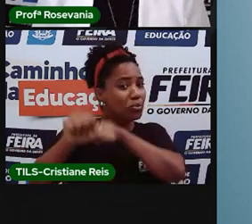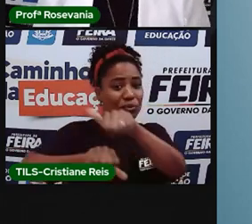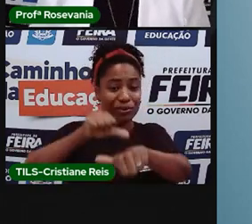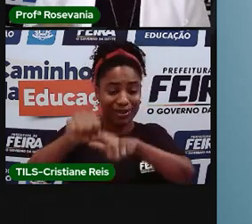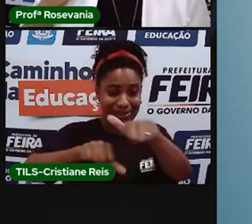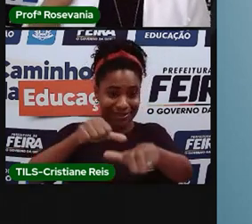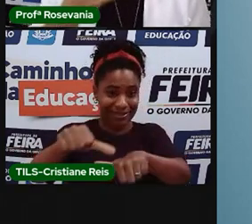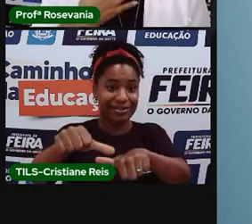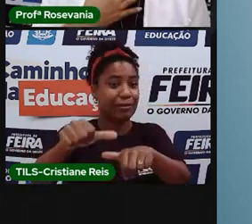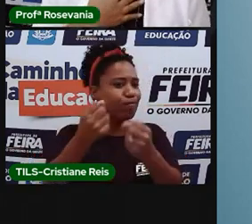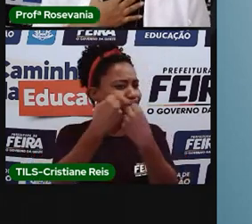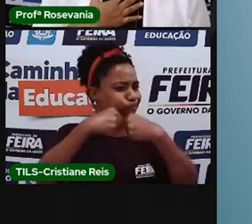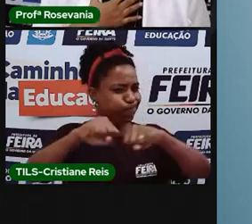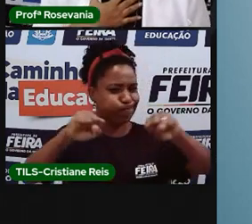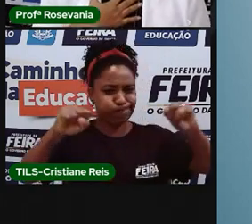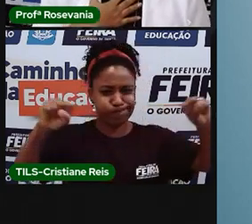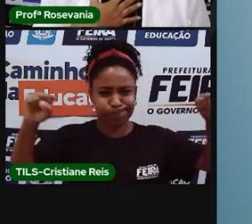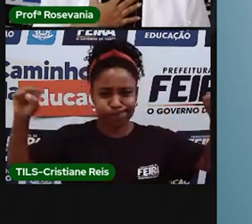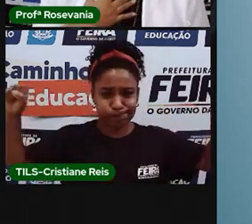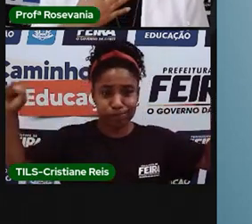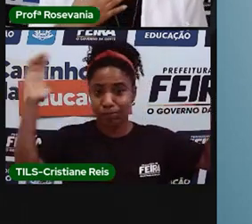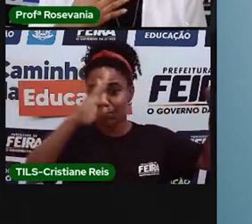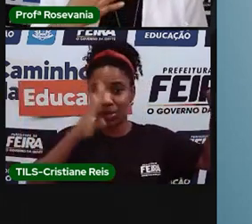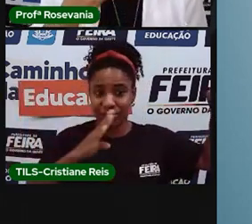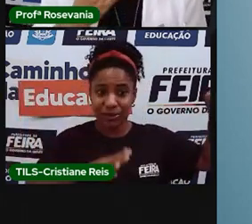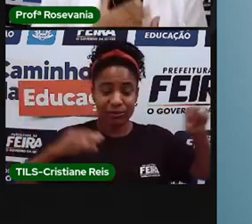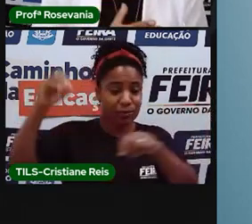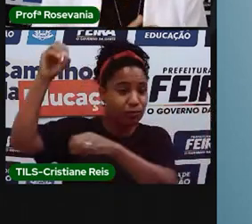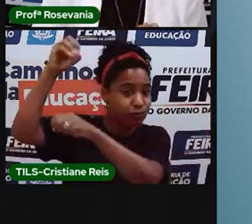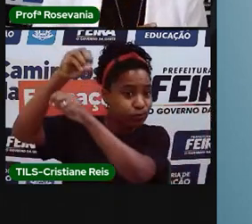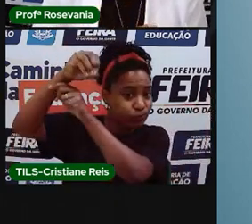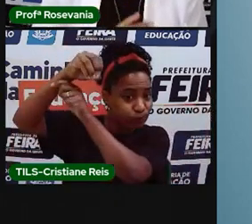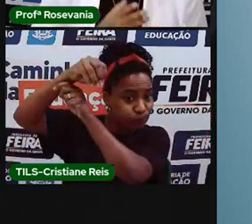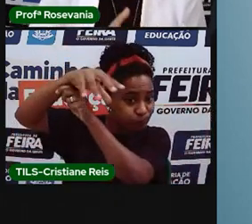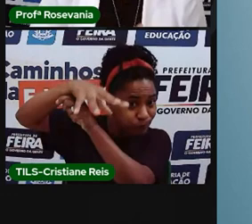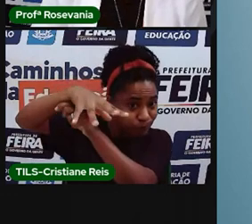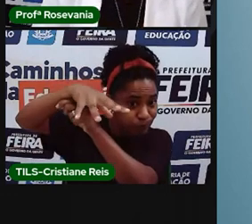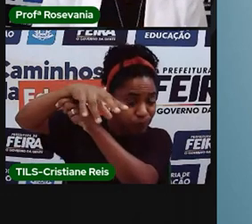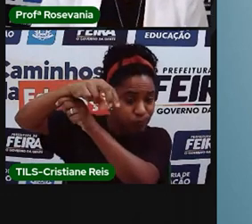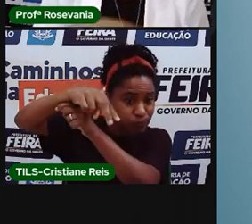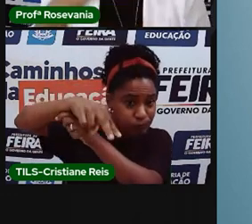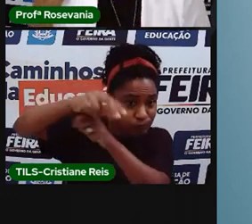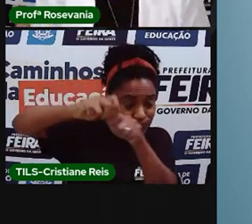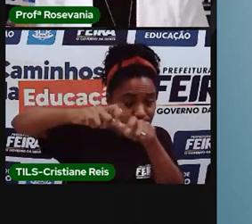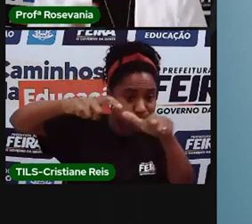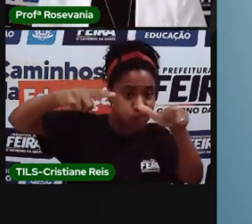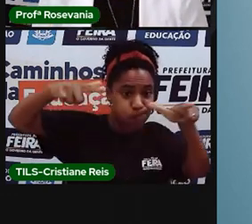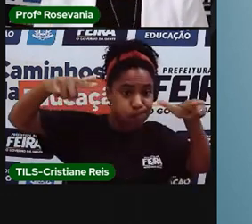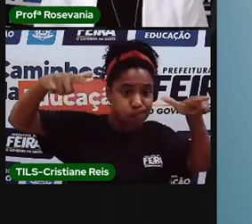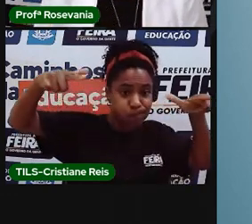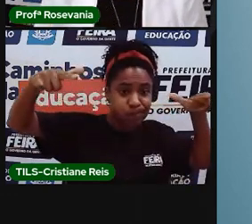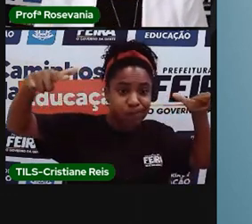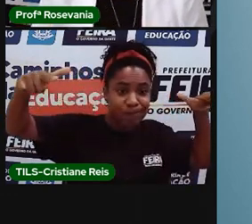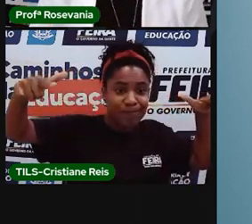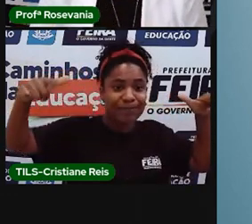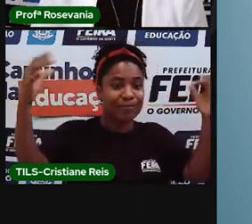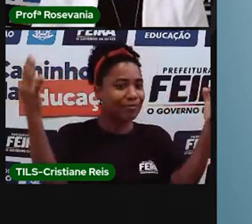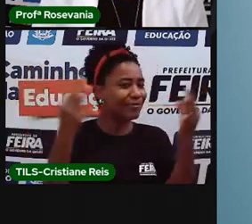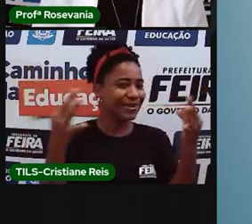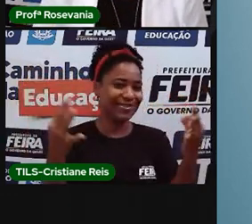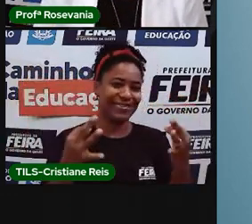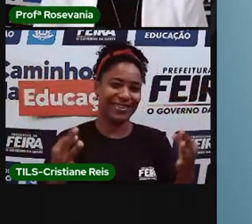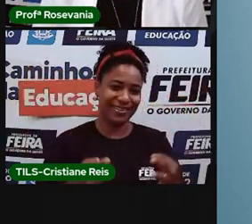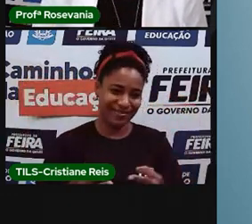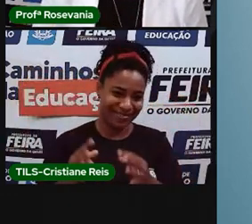Quilômetros quadrados. Então, a gente percebe hoje que há uma fidelidade nas informações e quem está trazendo isso são as